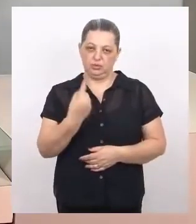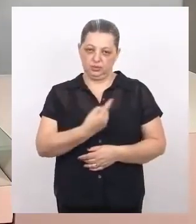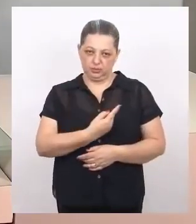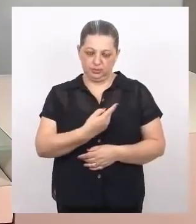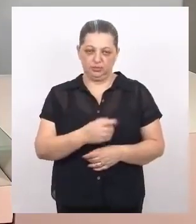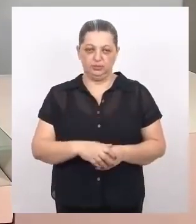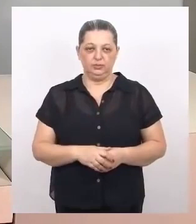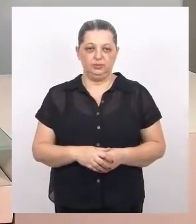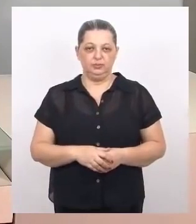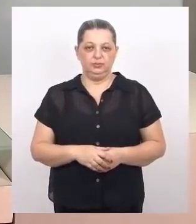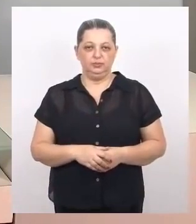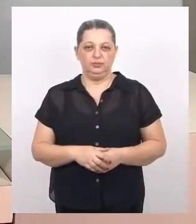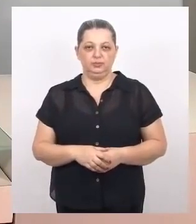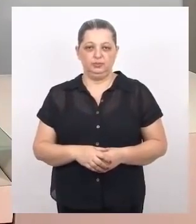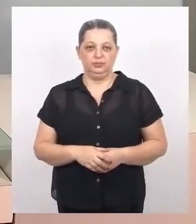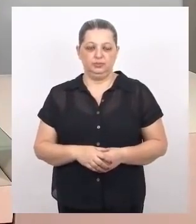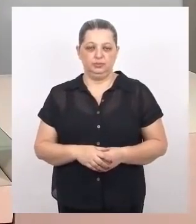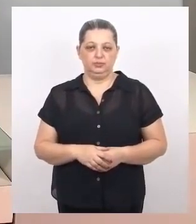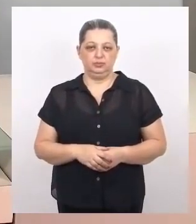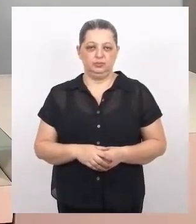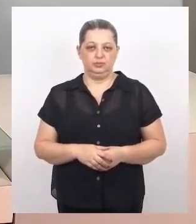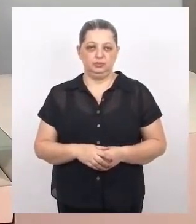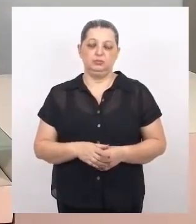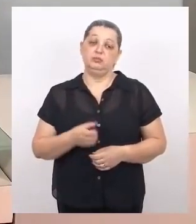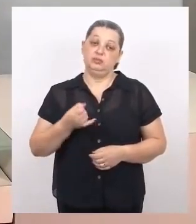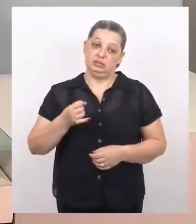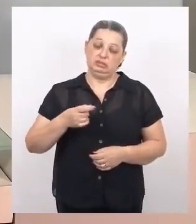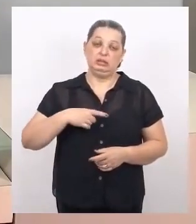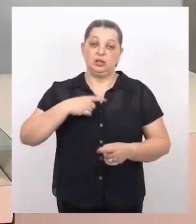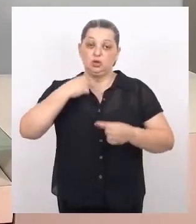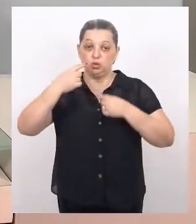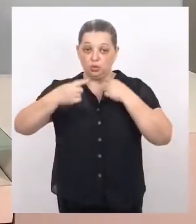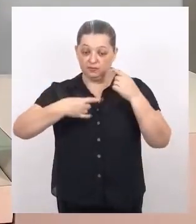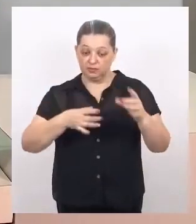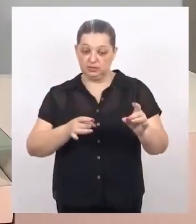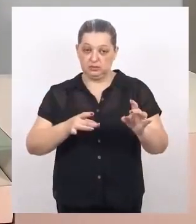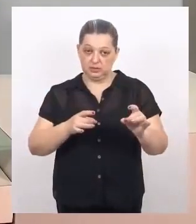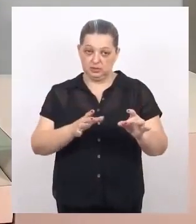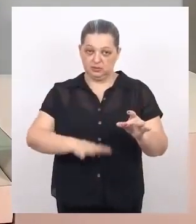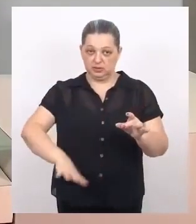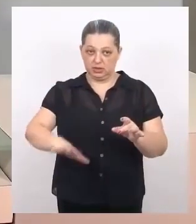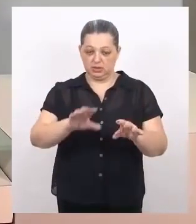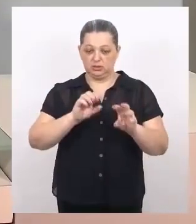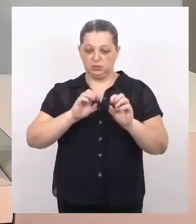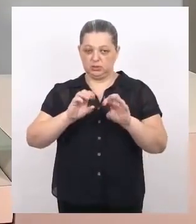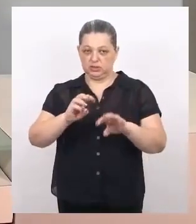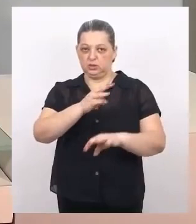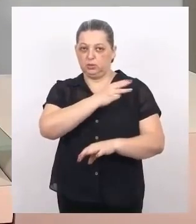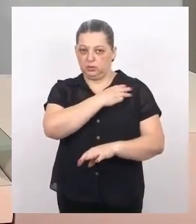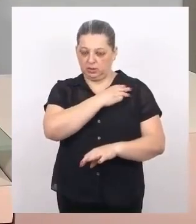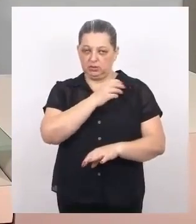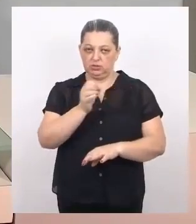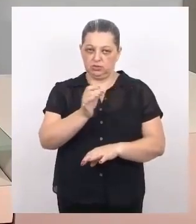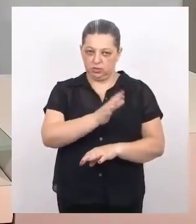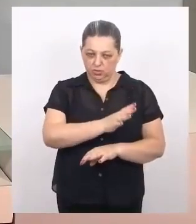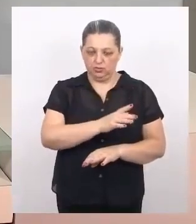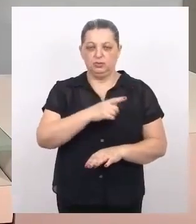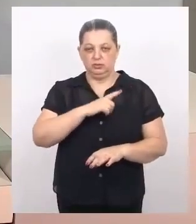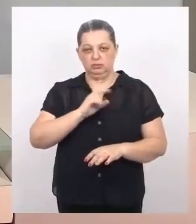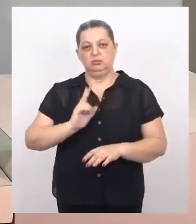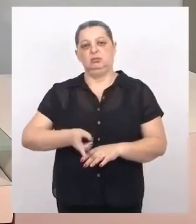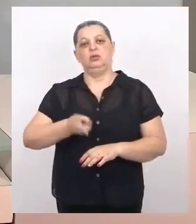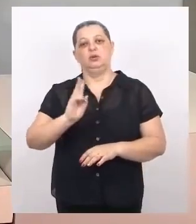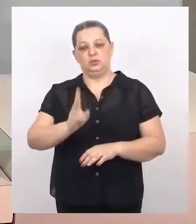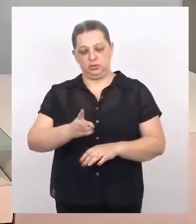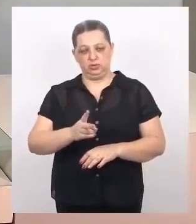nossa fala vier alguma dúvida específica sobre o ensino médio ou alguma questão, alguém que entrou depois, o Caetano vai continuar